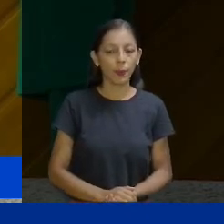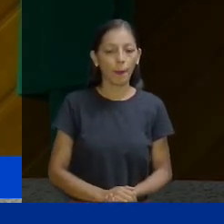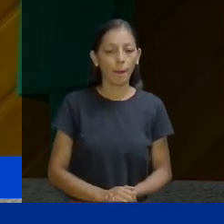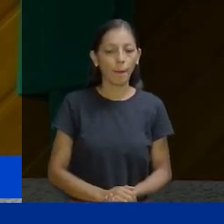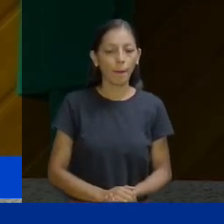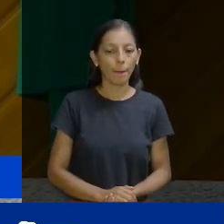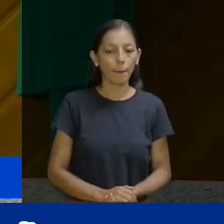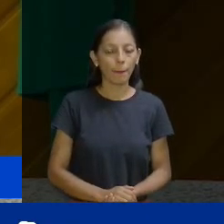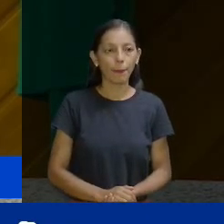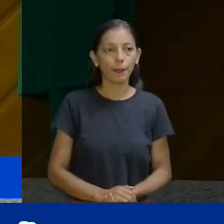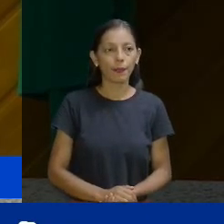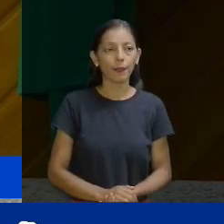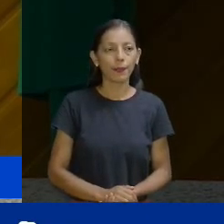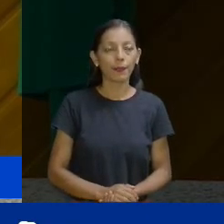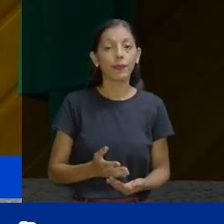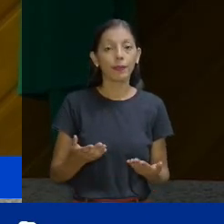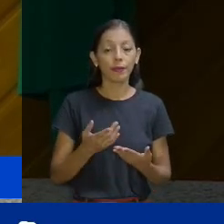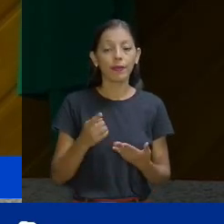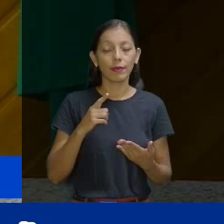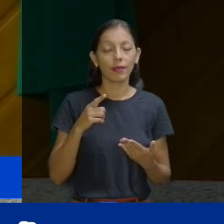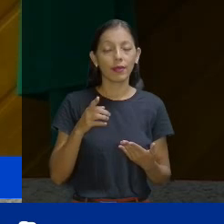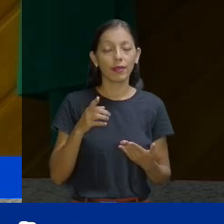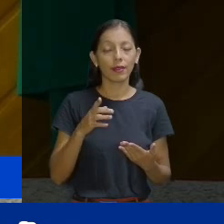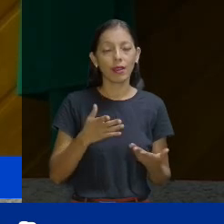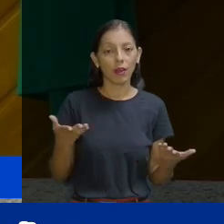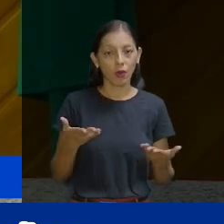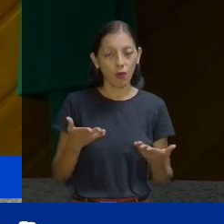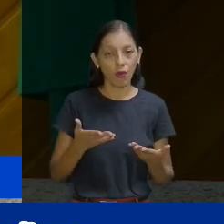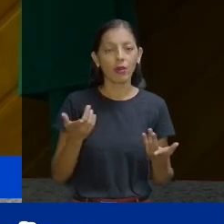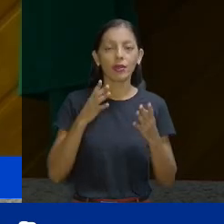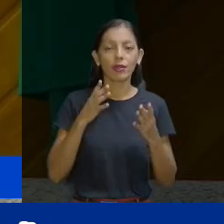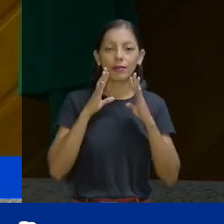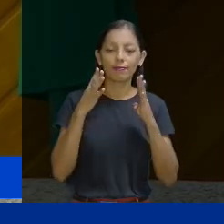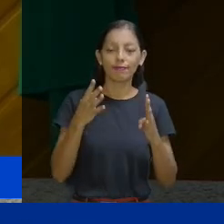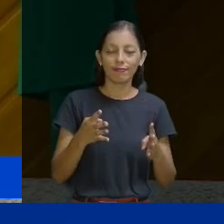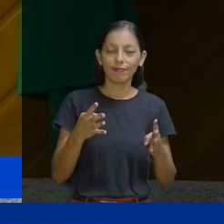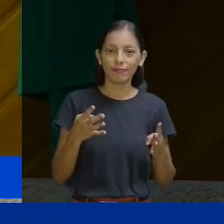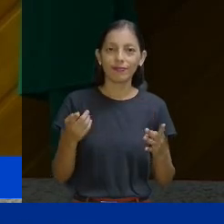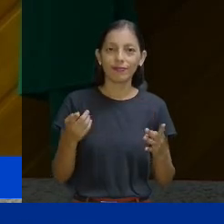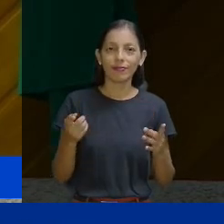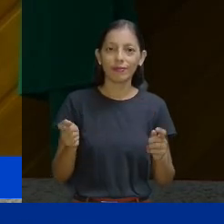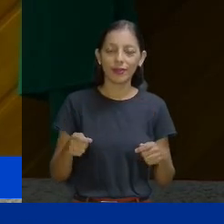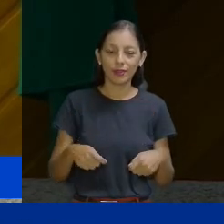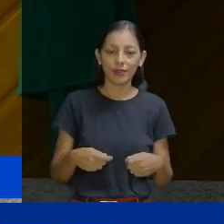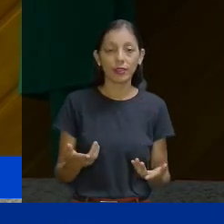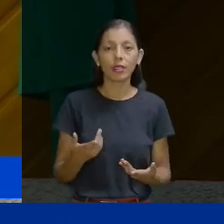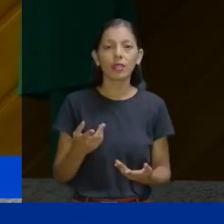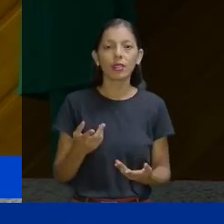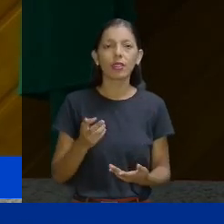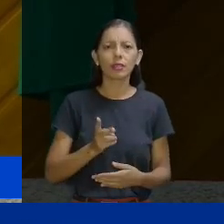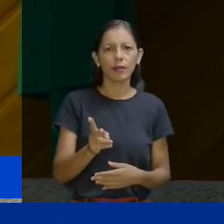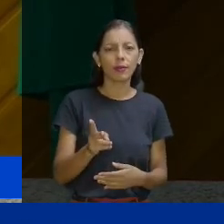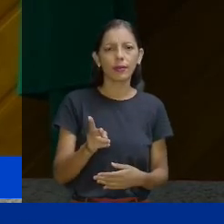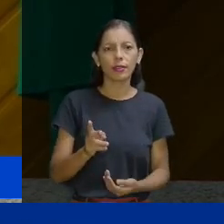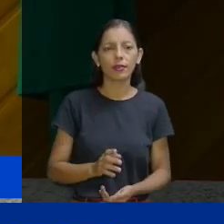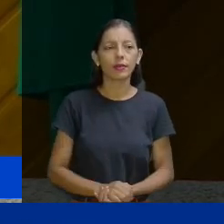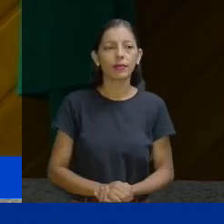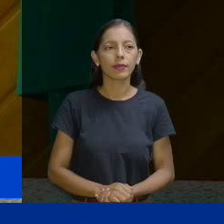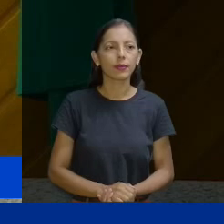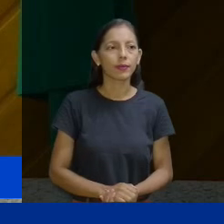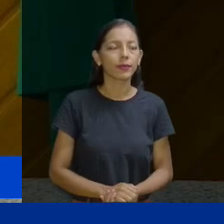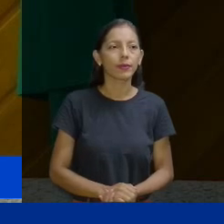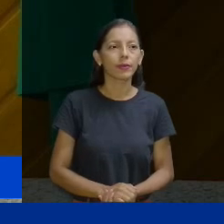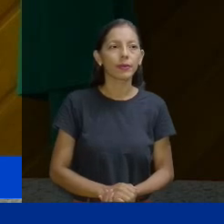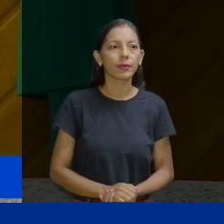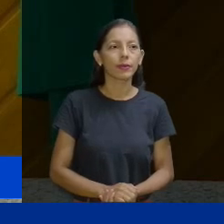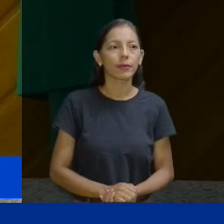a atenção que a ocasião merece, mas o que eu tenho para dizer é que essas ocasiões são sempre muito relevantes para